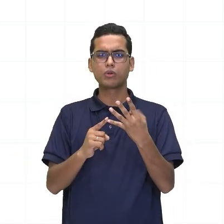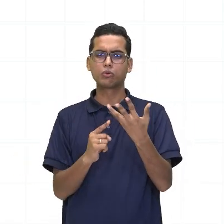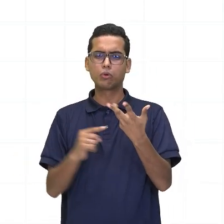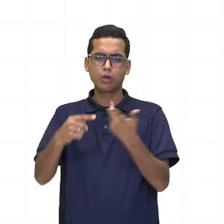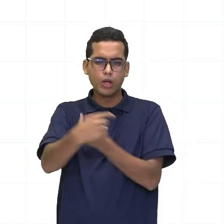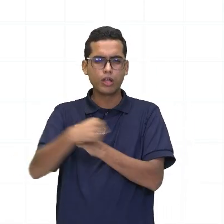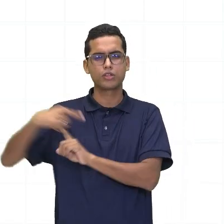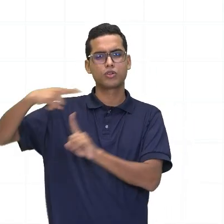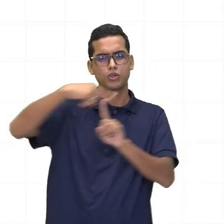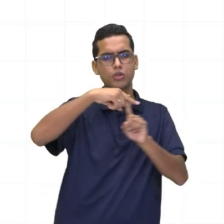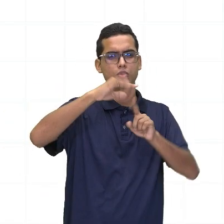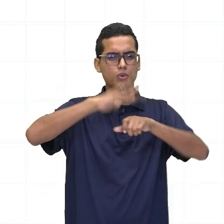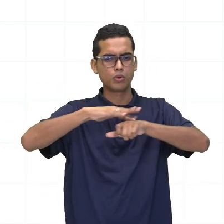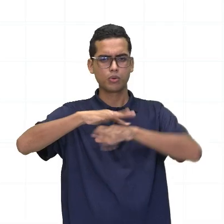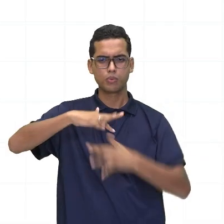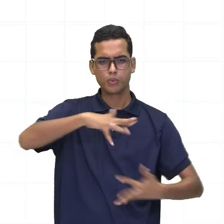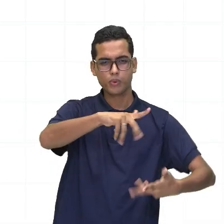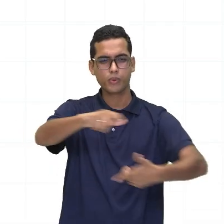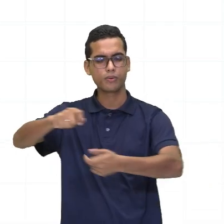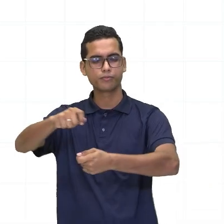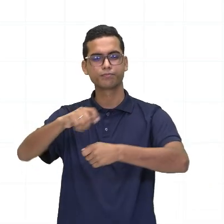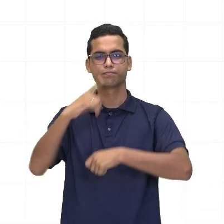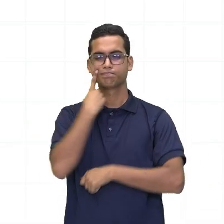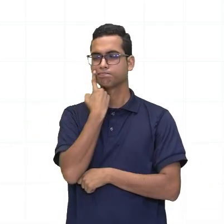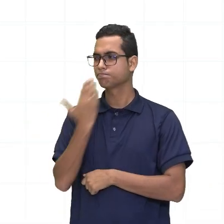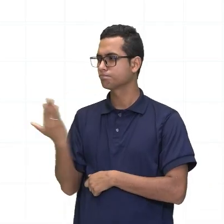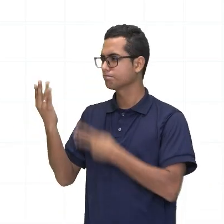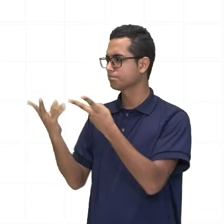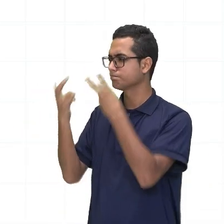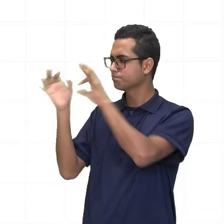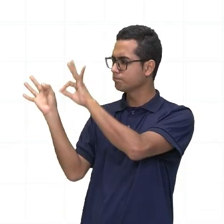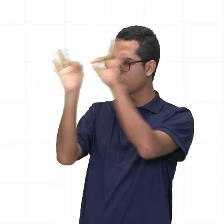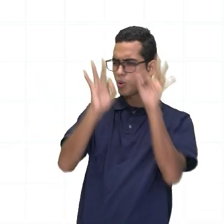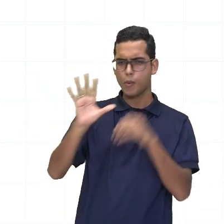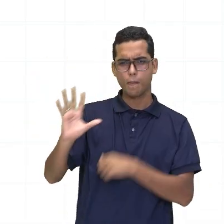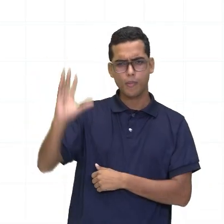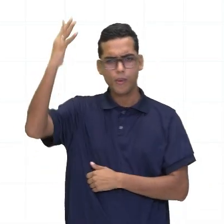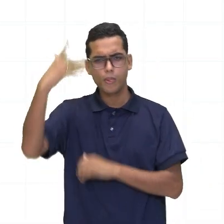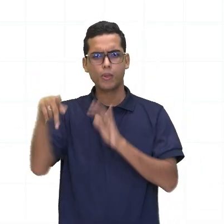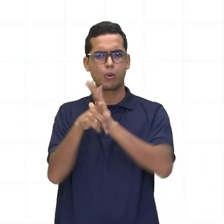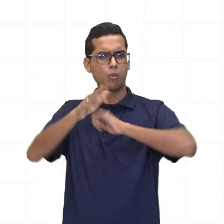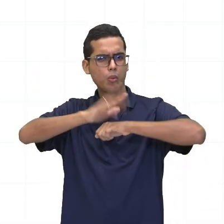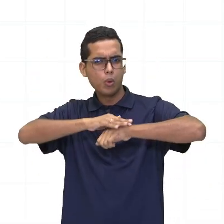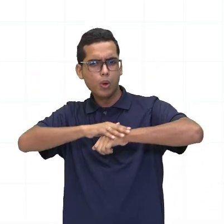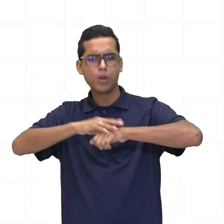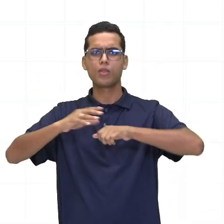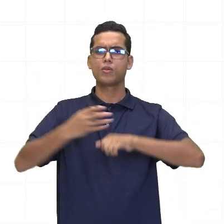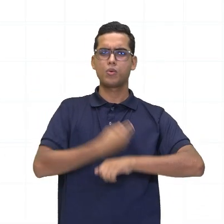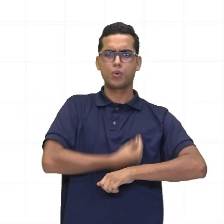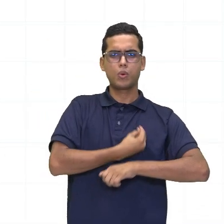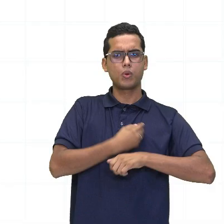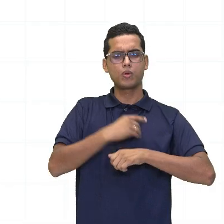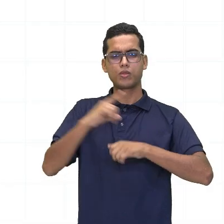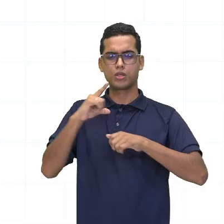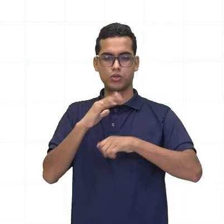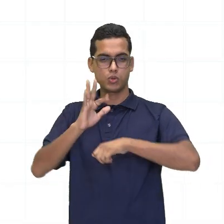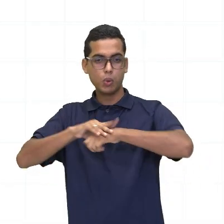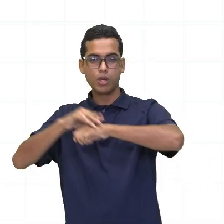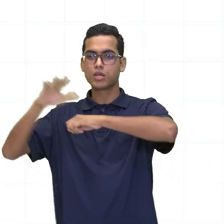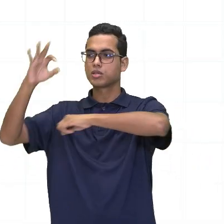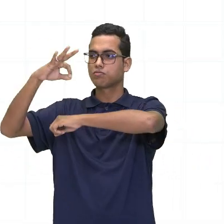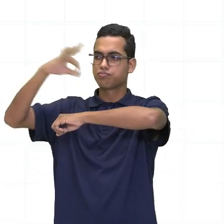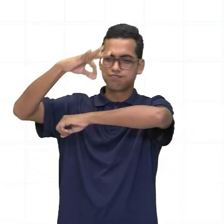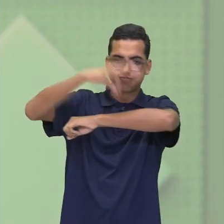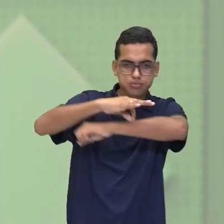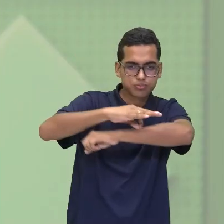proteção informadas. Então, a gente percebe aí que existe essa situação de doenças que são transmitidas por mosquitos, por